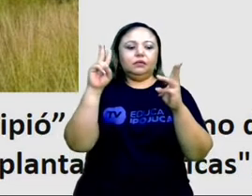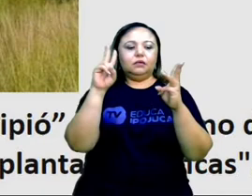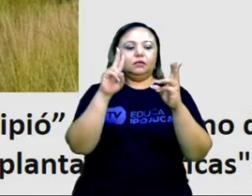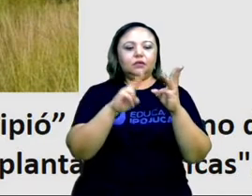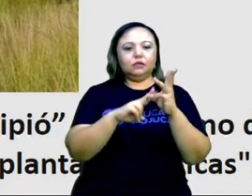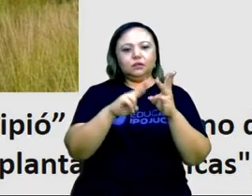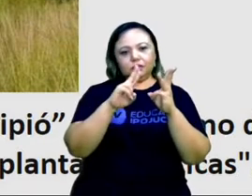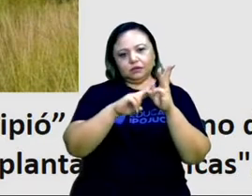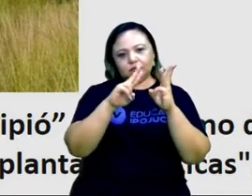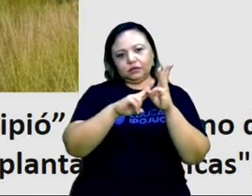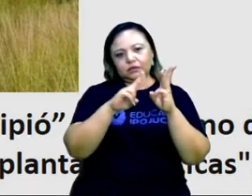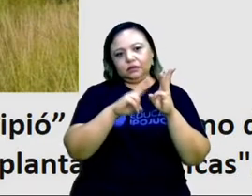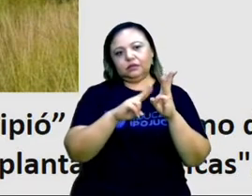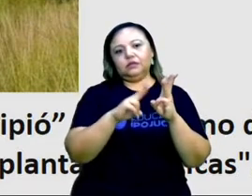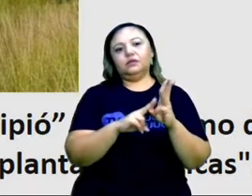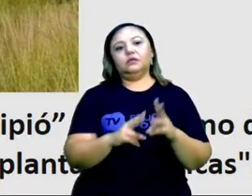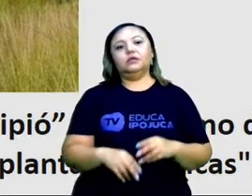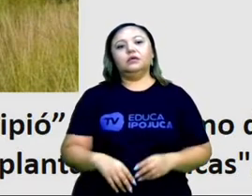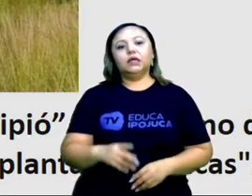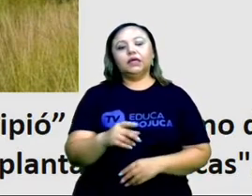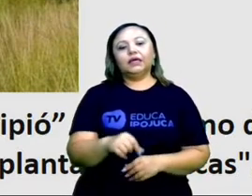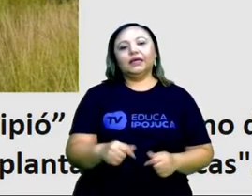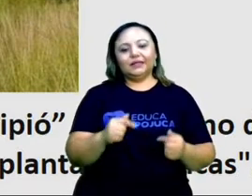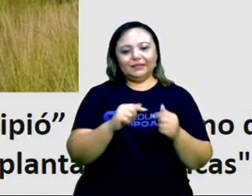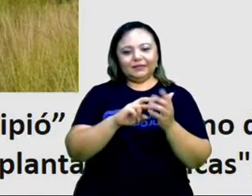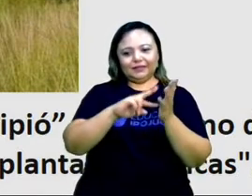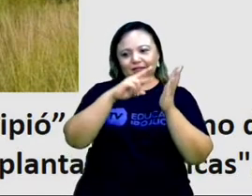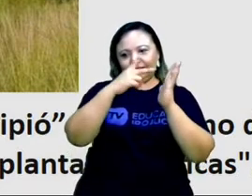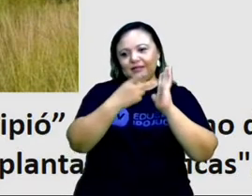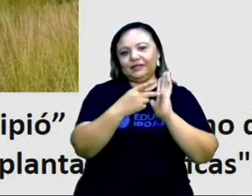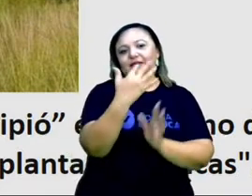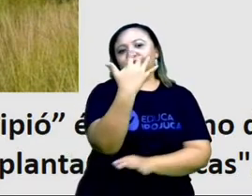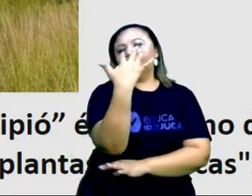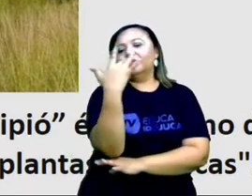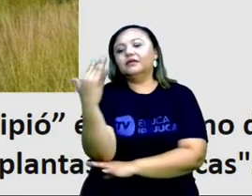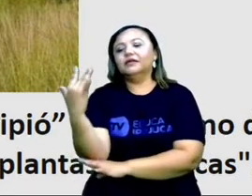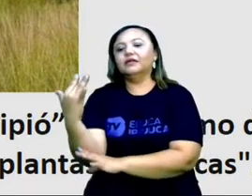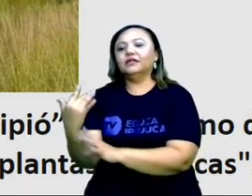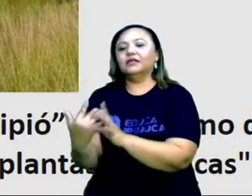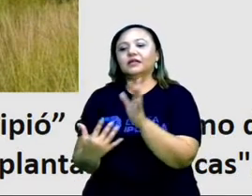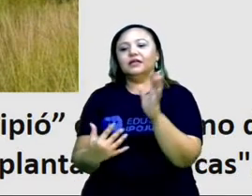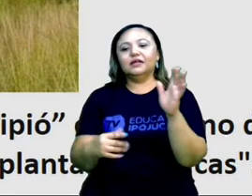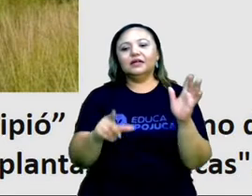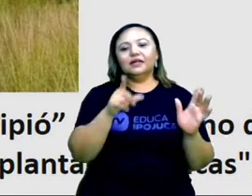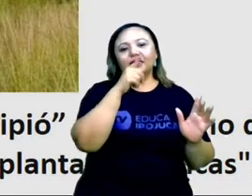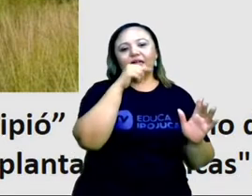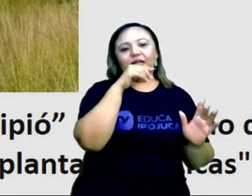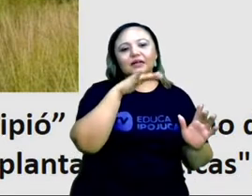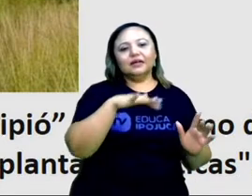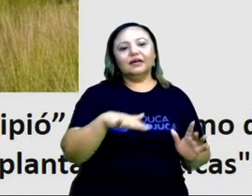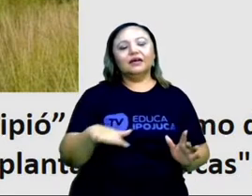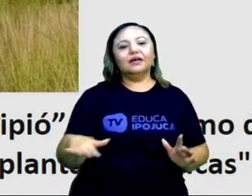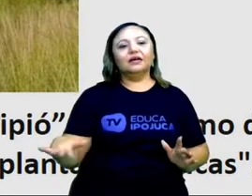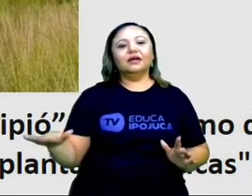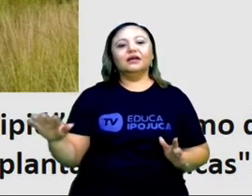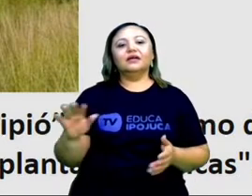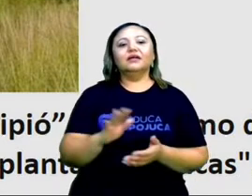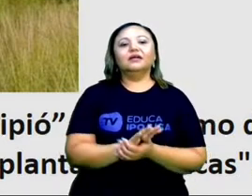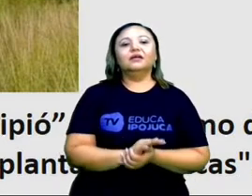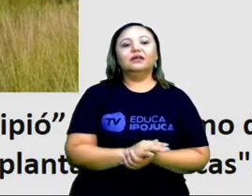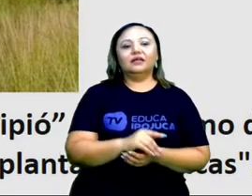muitas ervas ou de plantas aquáticas. Também é interessante fazer uma visita